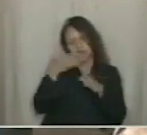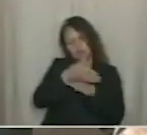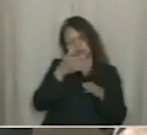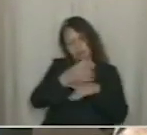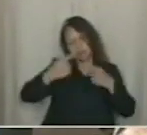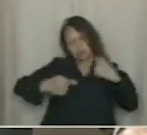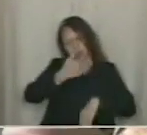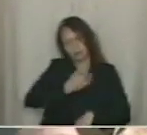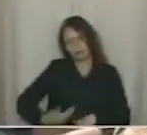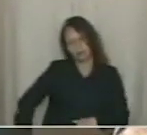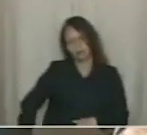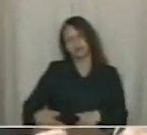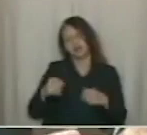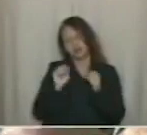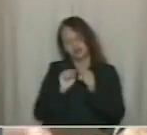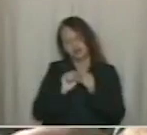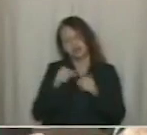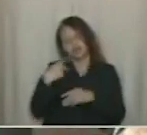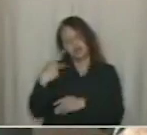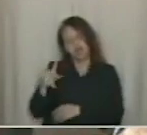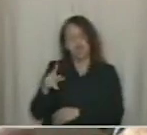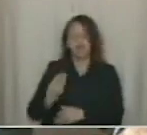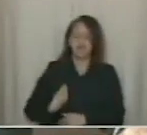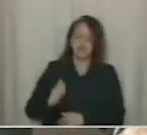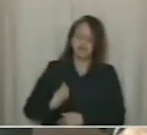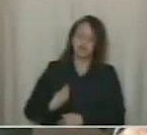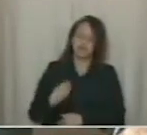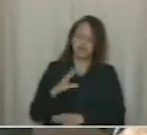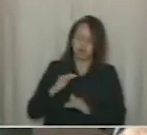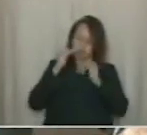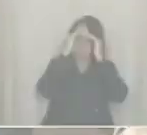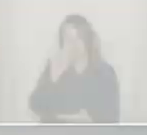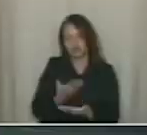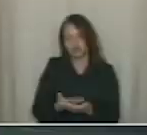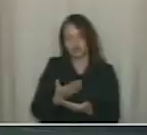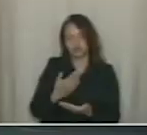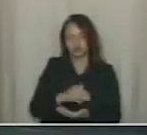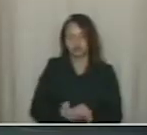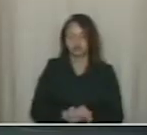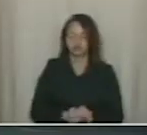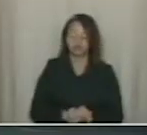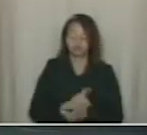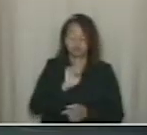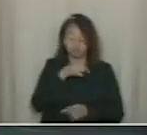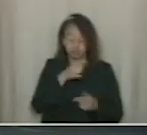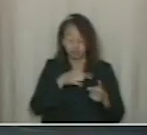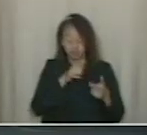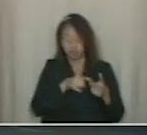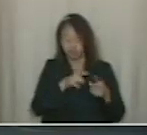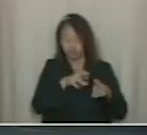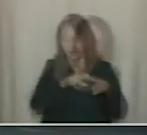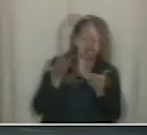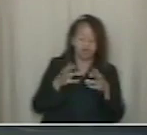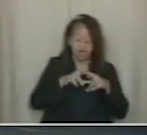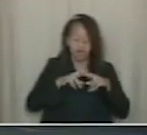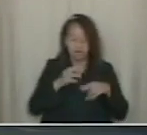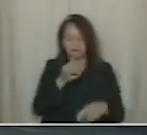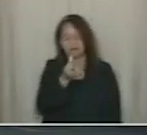políticas públicas que vão fazer com que elas possam viver com um pouco mais de dignidade. O outro requerimento que eu gostaria de discutir